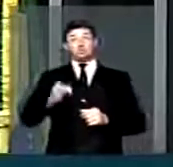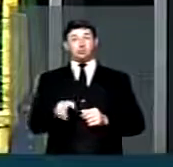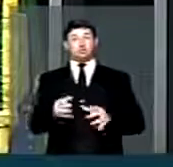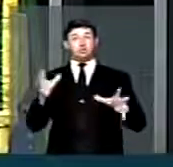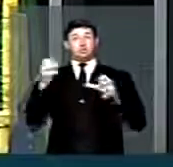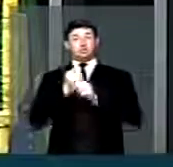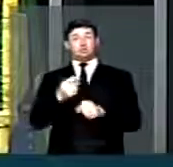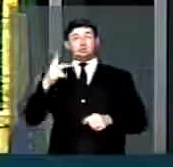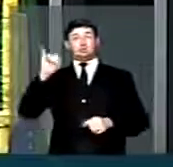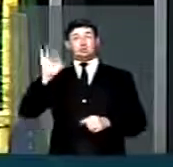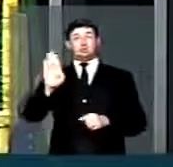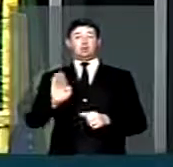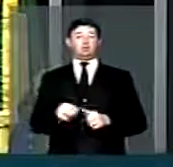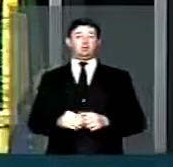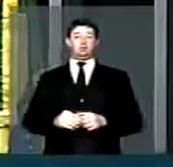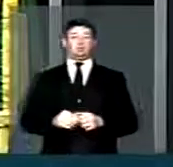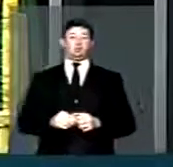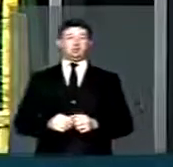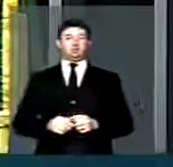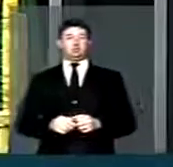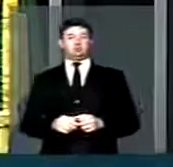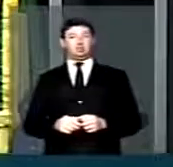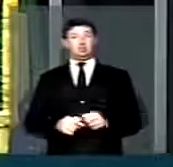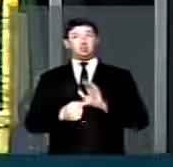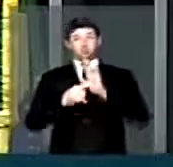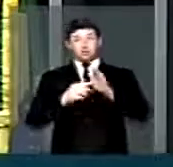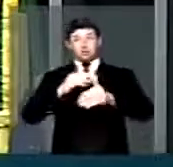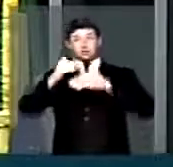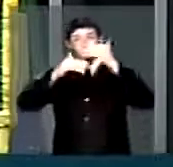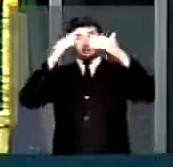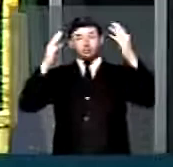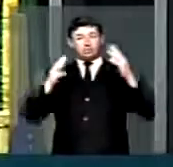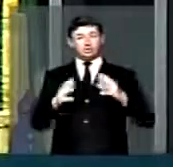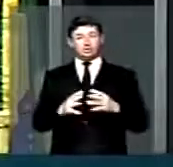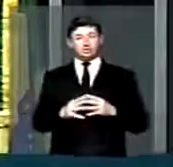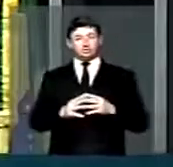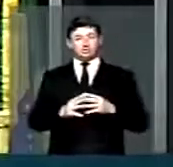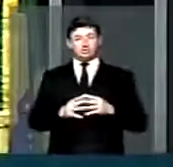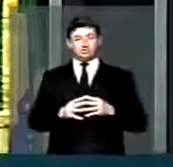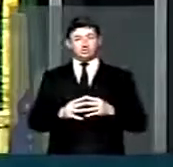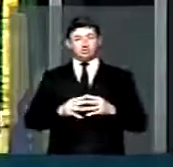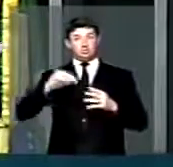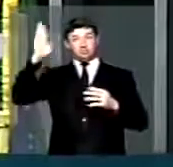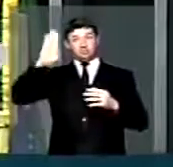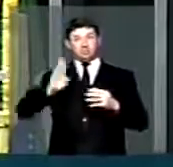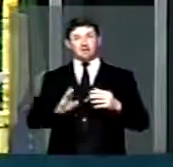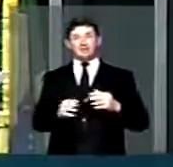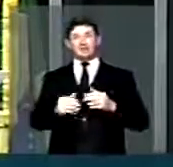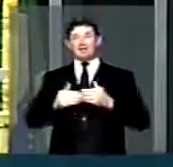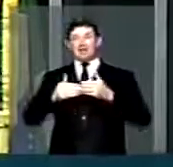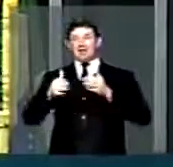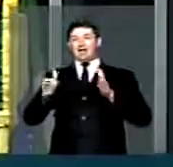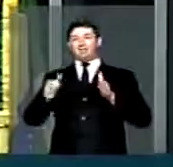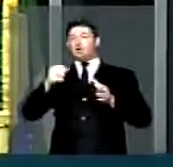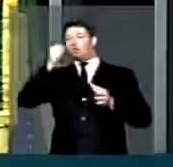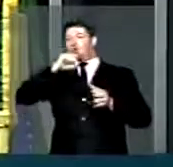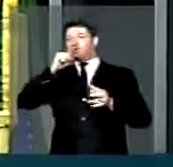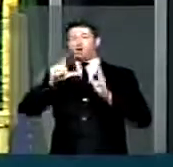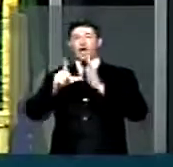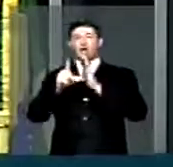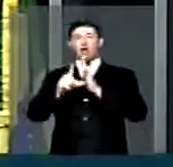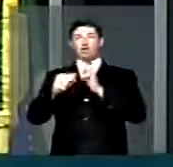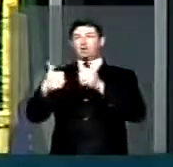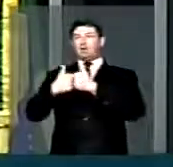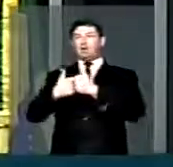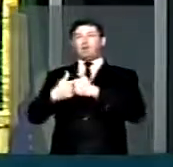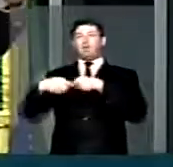do PIB. Está aí a amostra do crescimento. Não é que o Brasil abriu uma sorveteria perto do